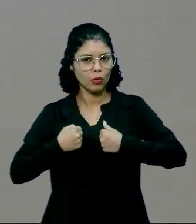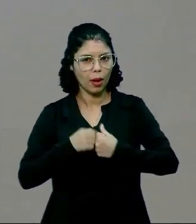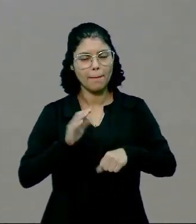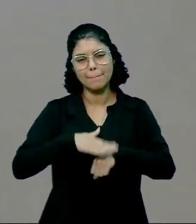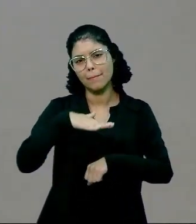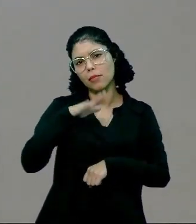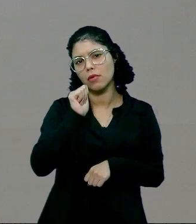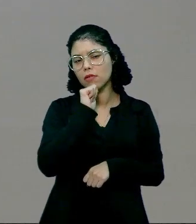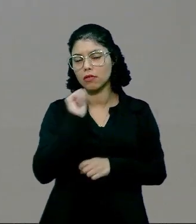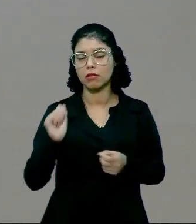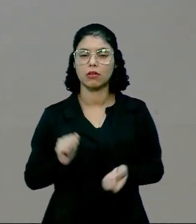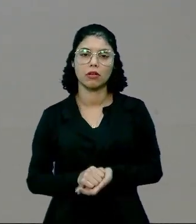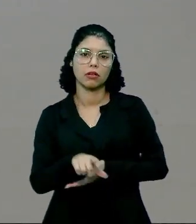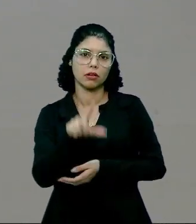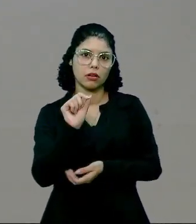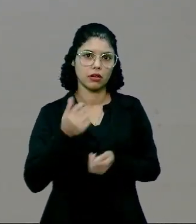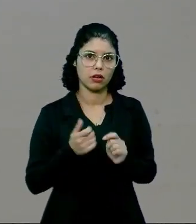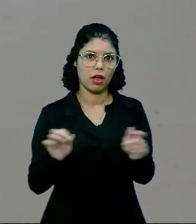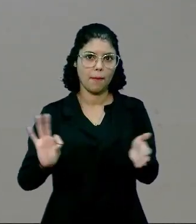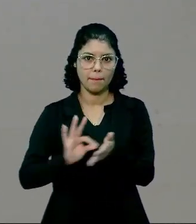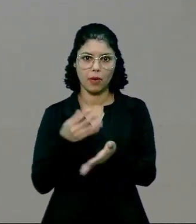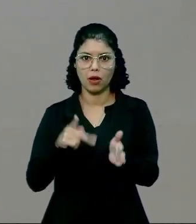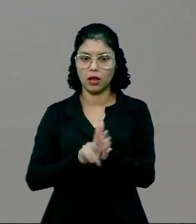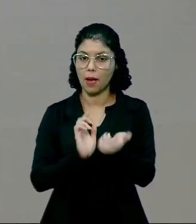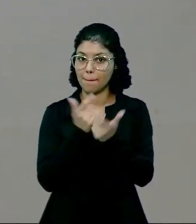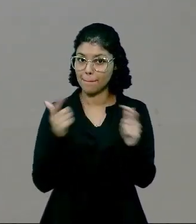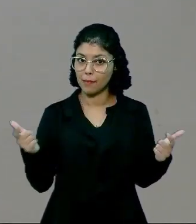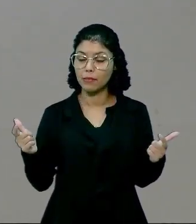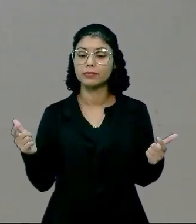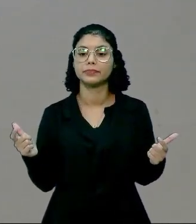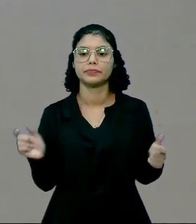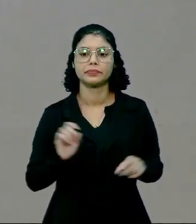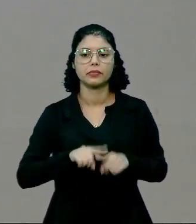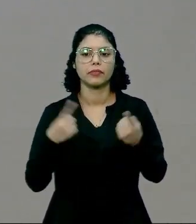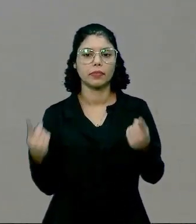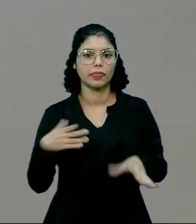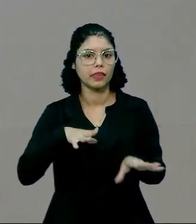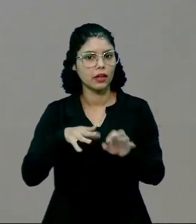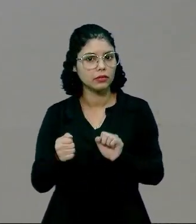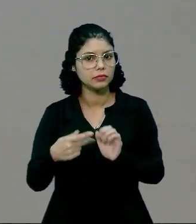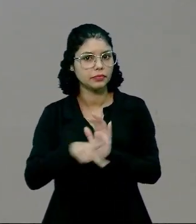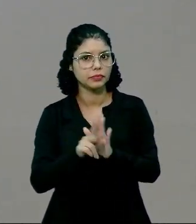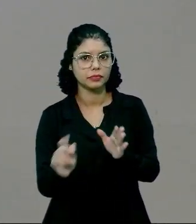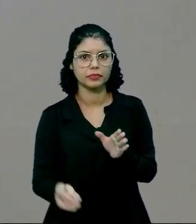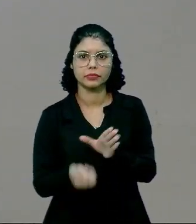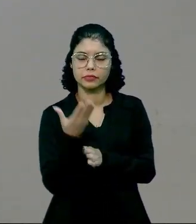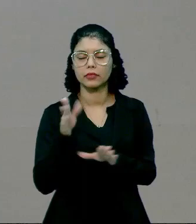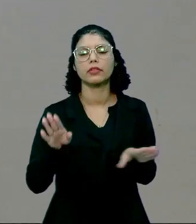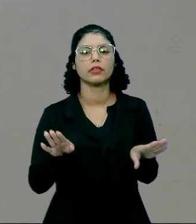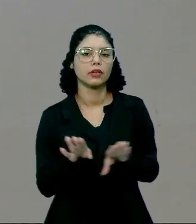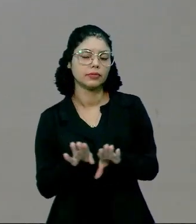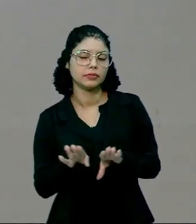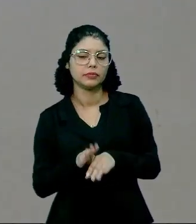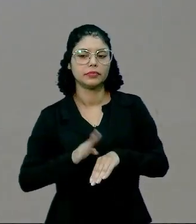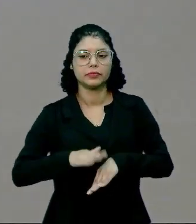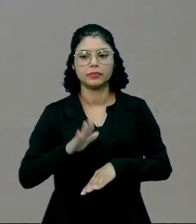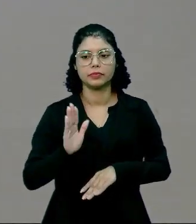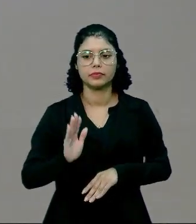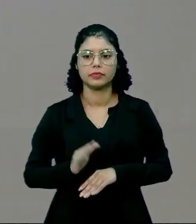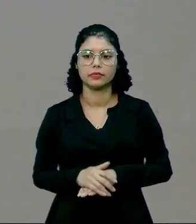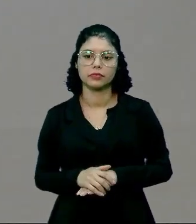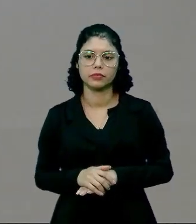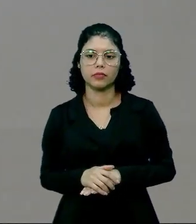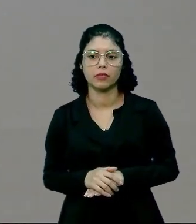colisões então a chance de ter colisões efetivas é muito maior logo a formação de produtos também será muito maior